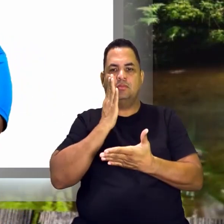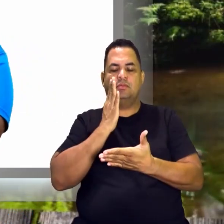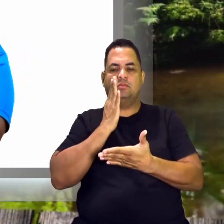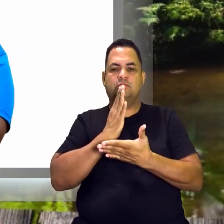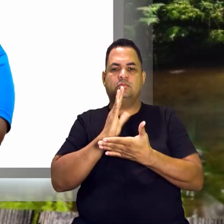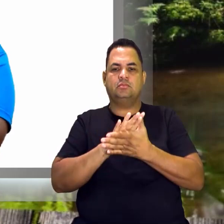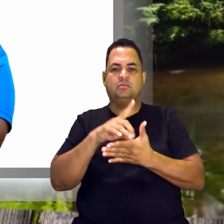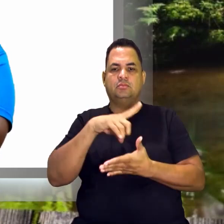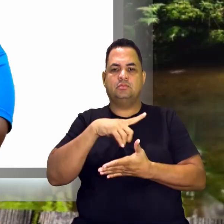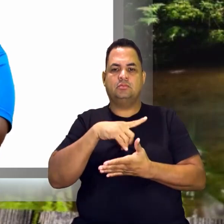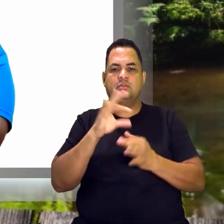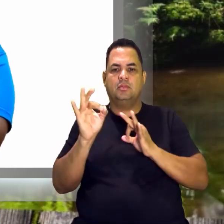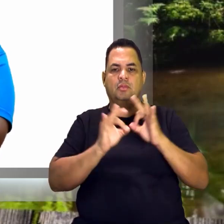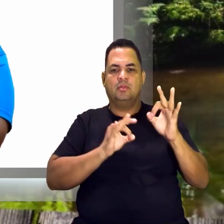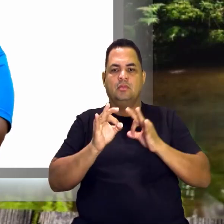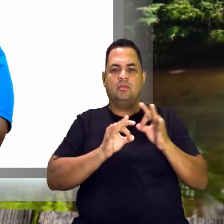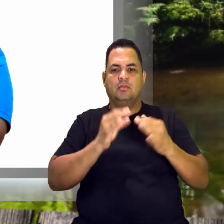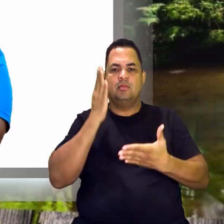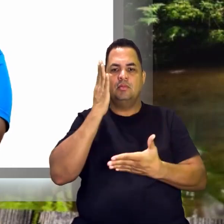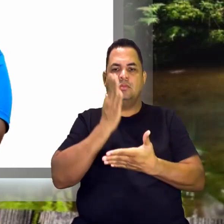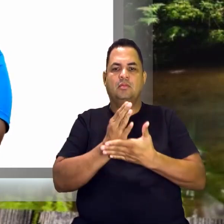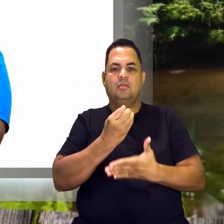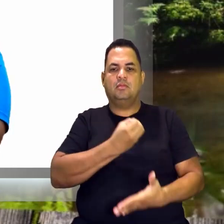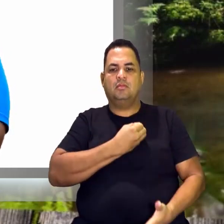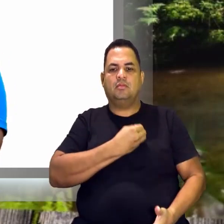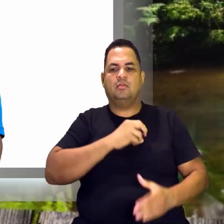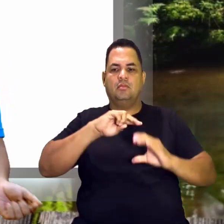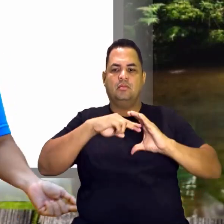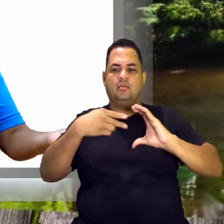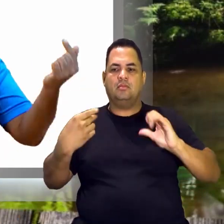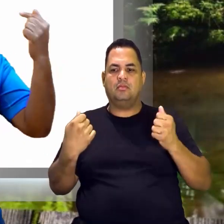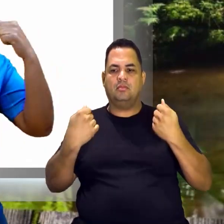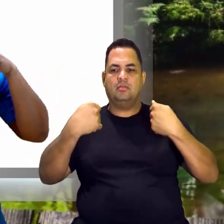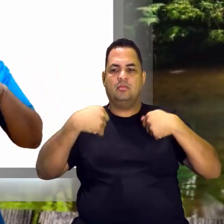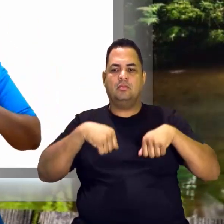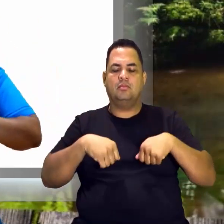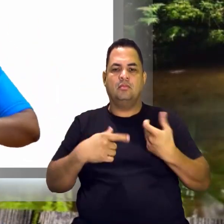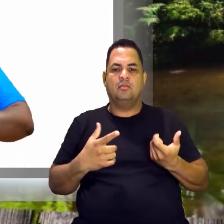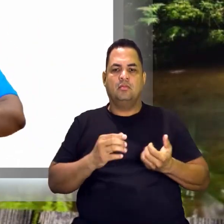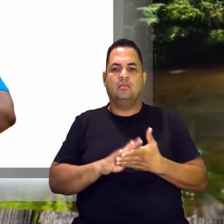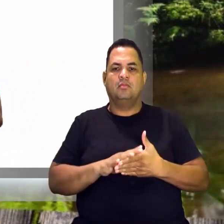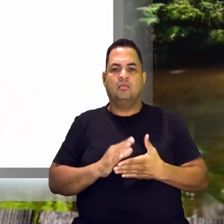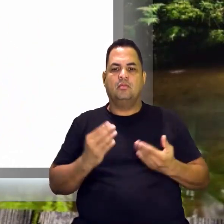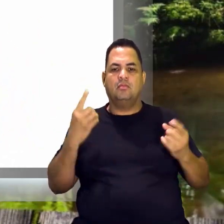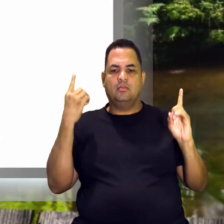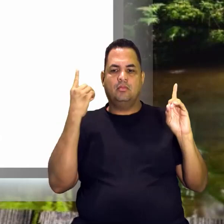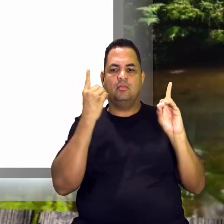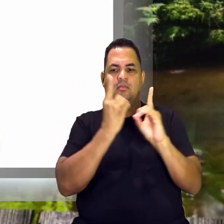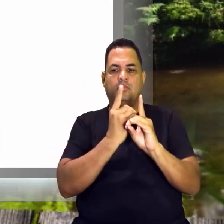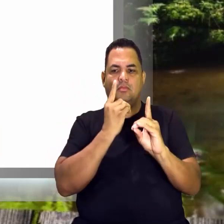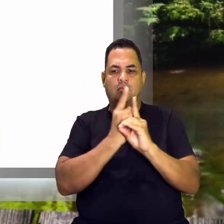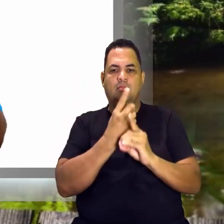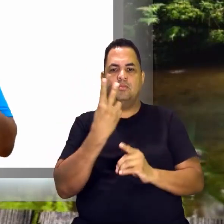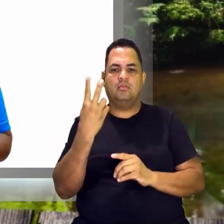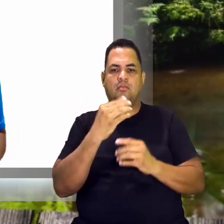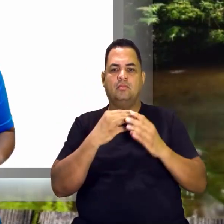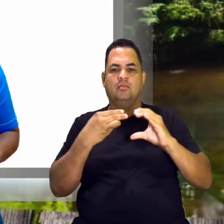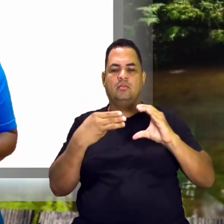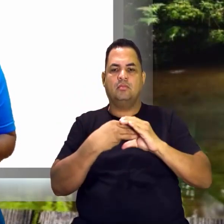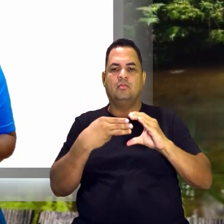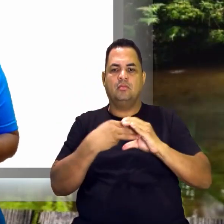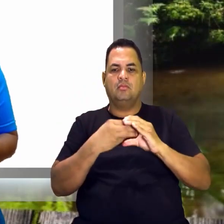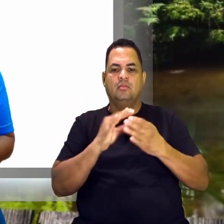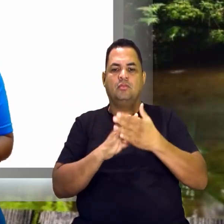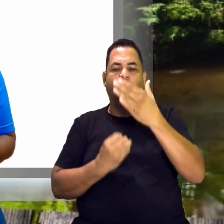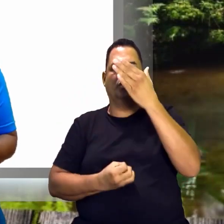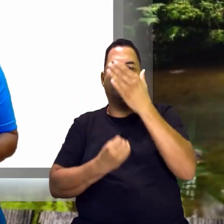a formação de gametas com metade do número de cromossomos para permitir que no encontro dessas células você tenha um novo